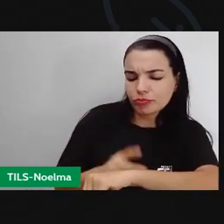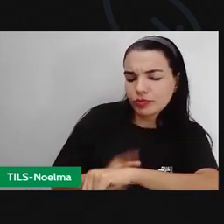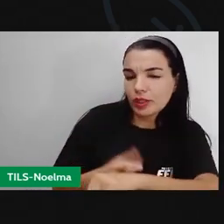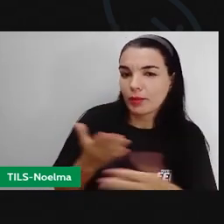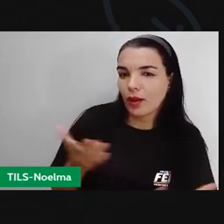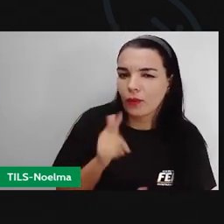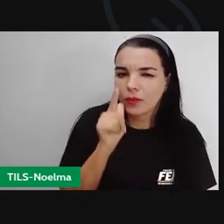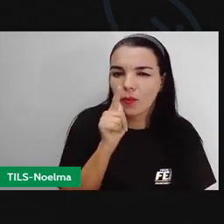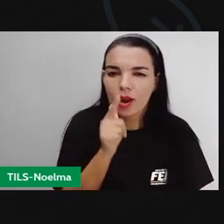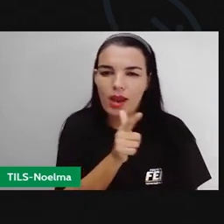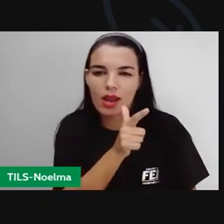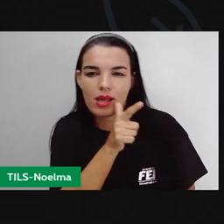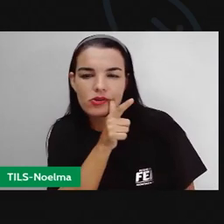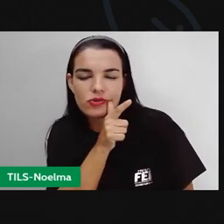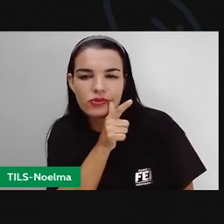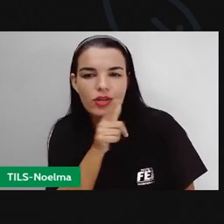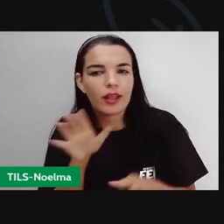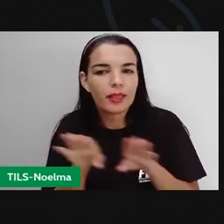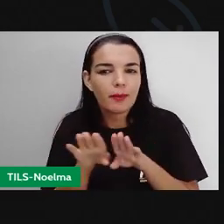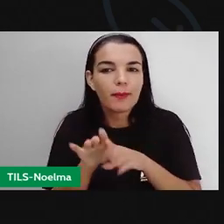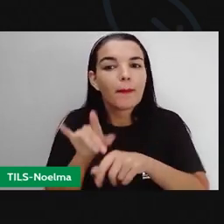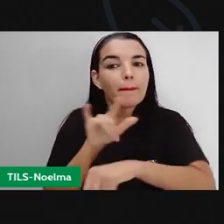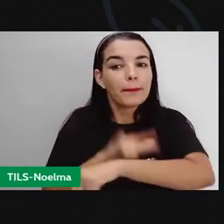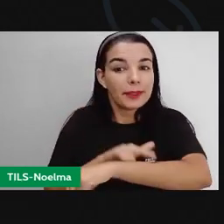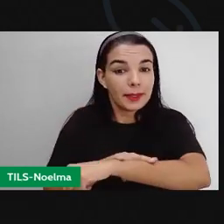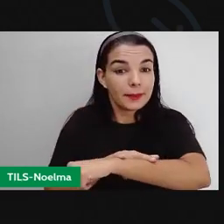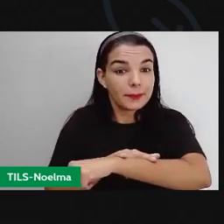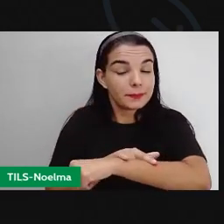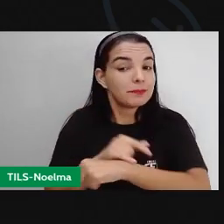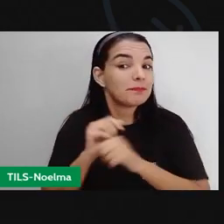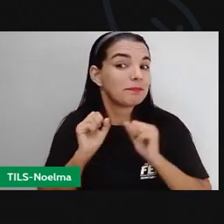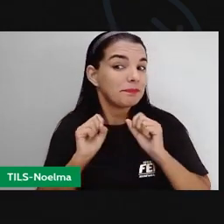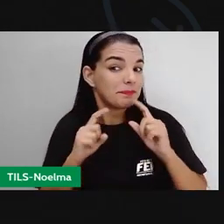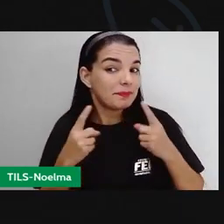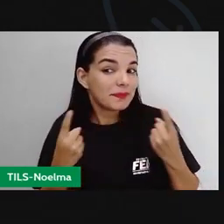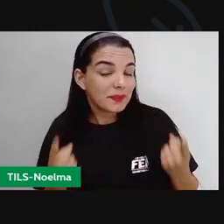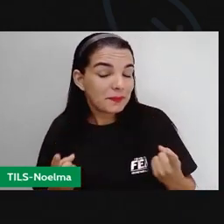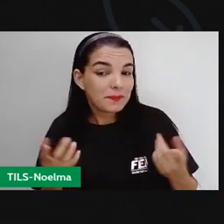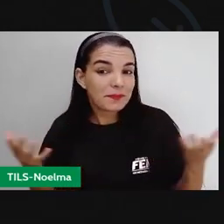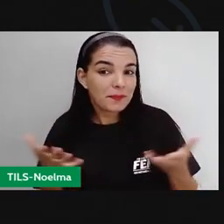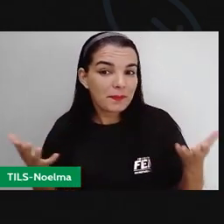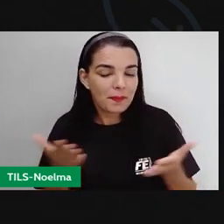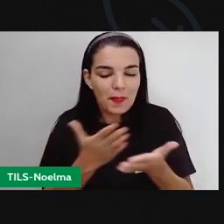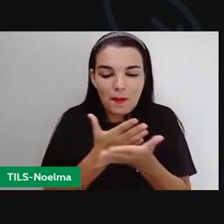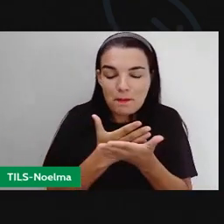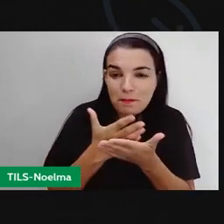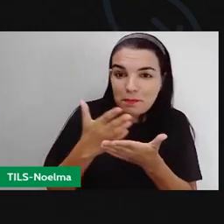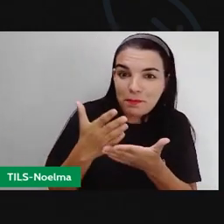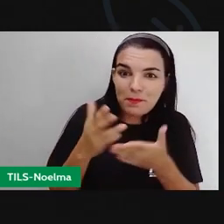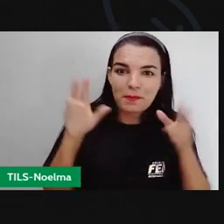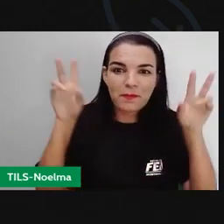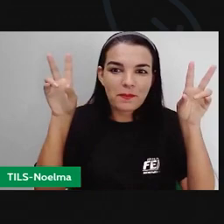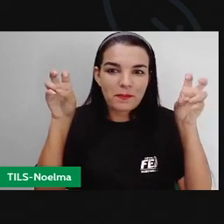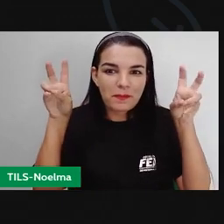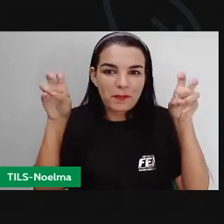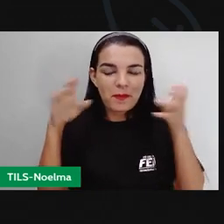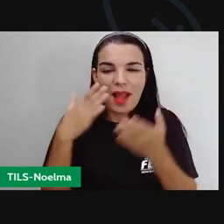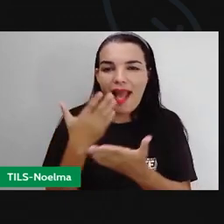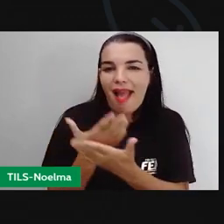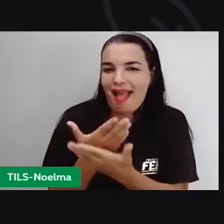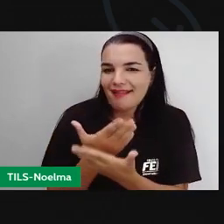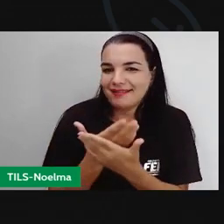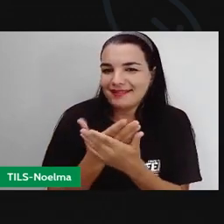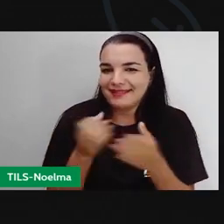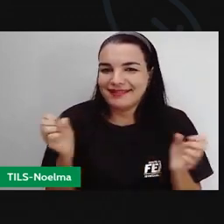aquele lanchinho e já ir ao banheiro? Espero que sim, né? Porque nós iremos agora ter mais